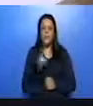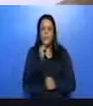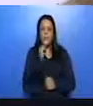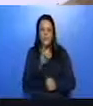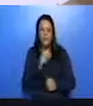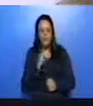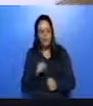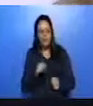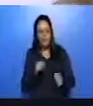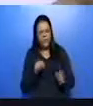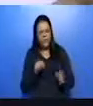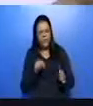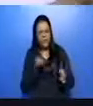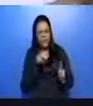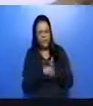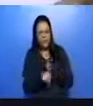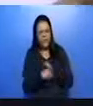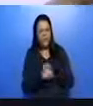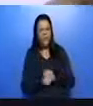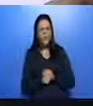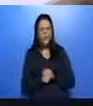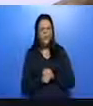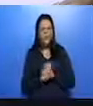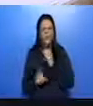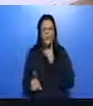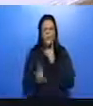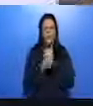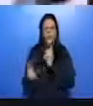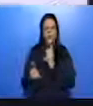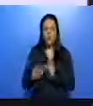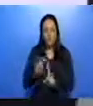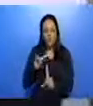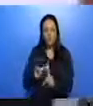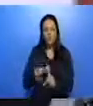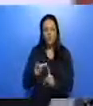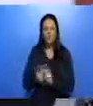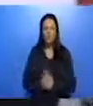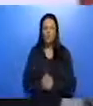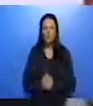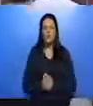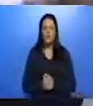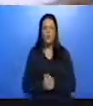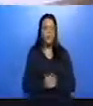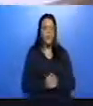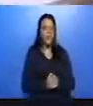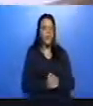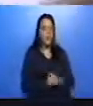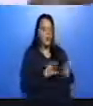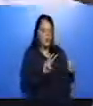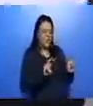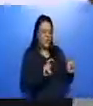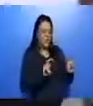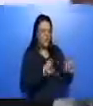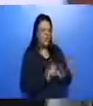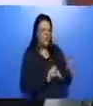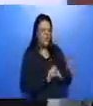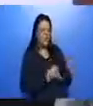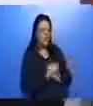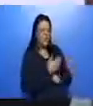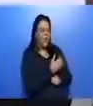nós encontramos o sujeito dela? Todos sabemos.